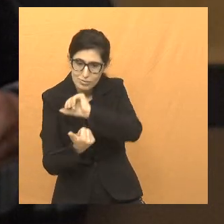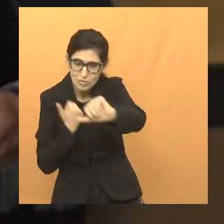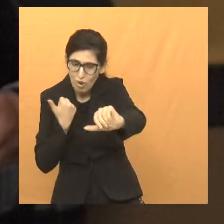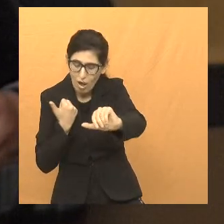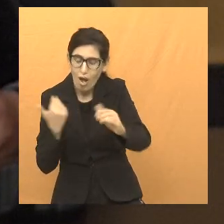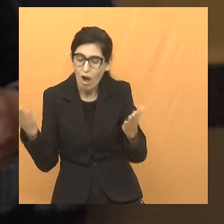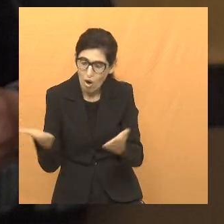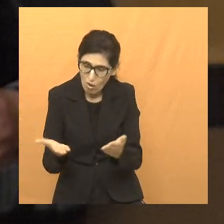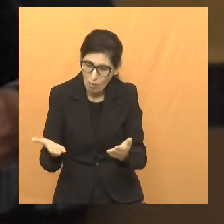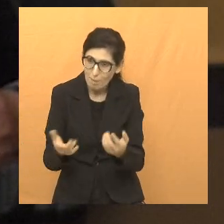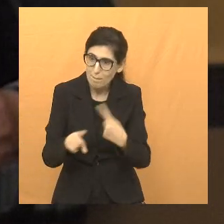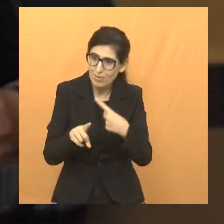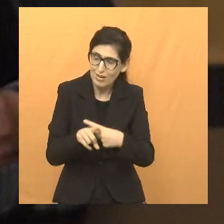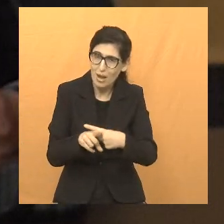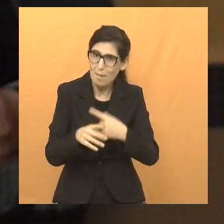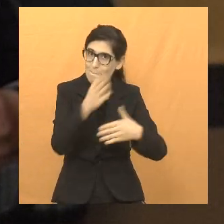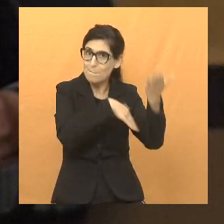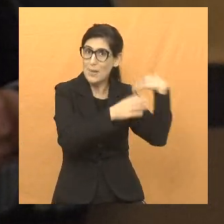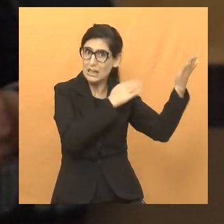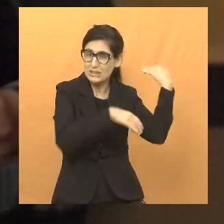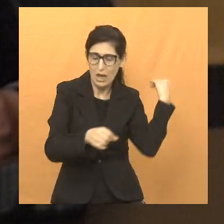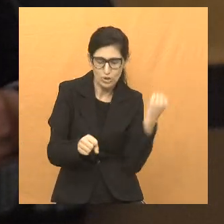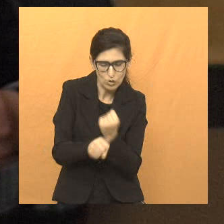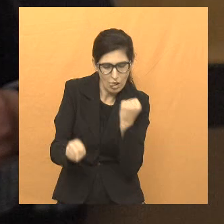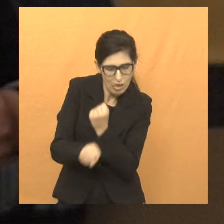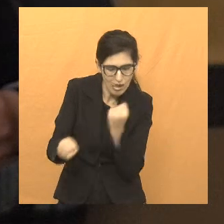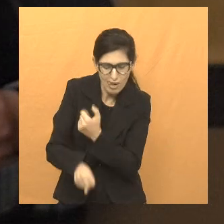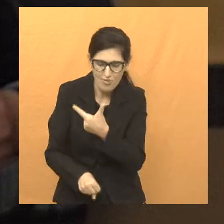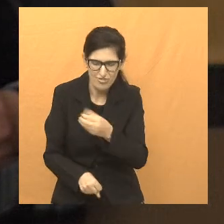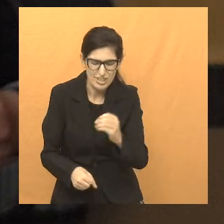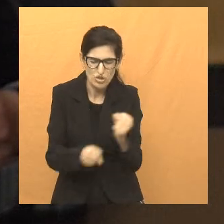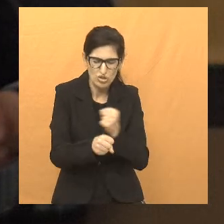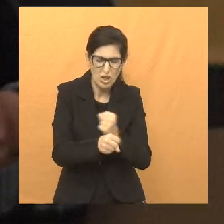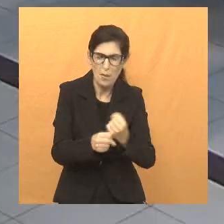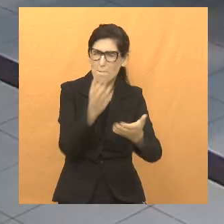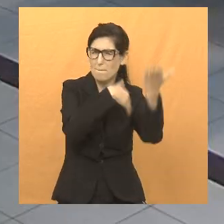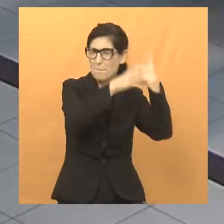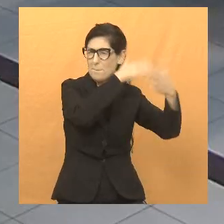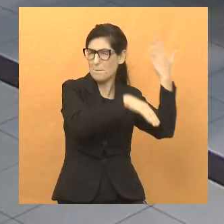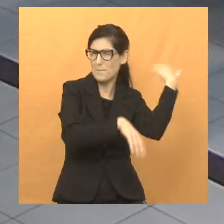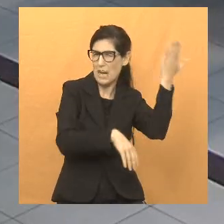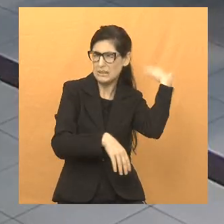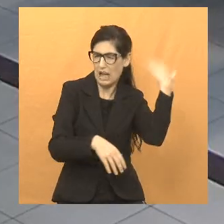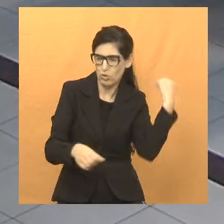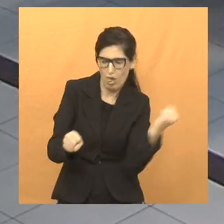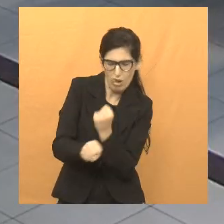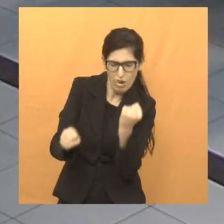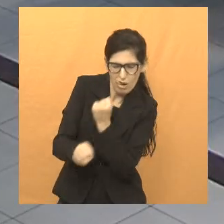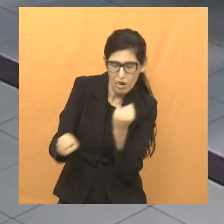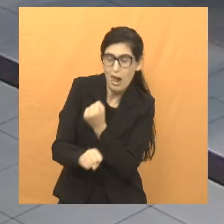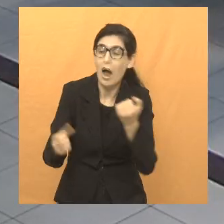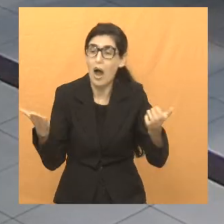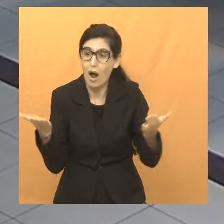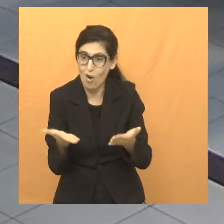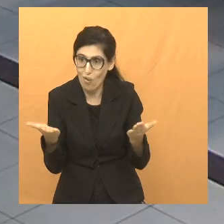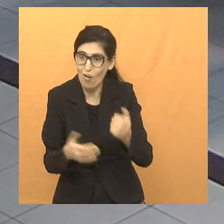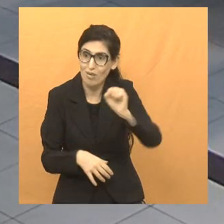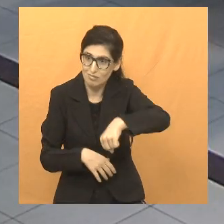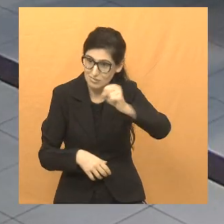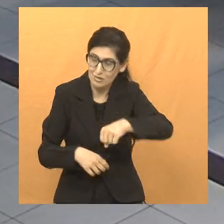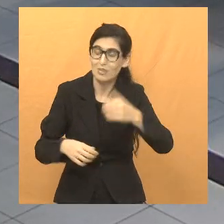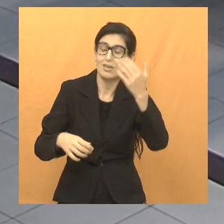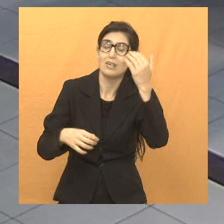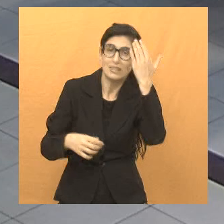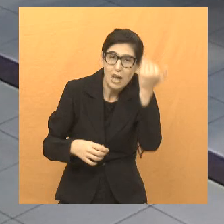foi construído há 20 anos atrás e nunca foi utilizado, né? Então, tanto a gente vai colocar alguns exames que